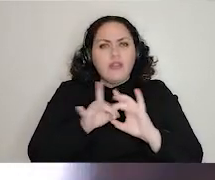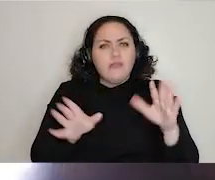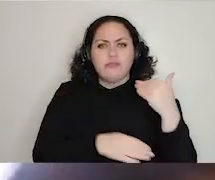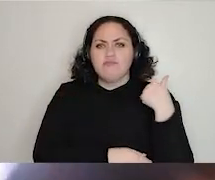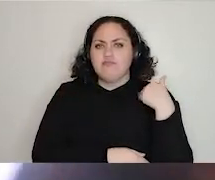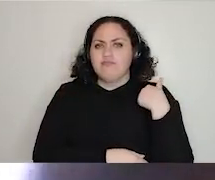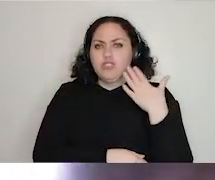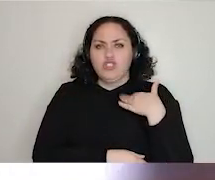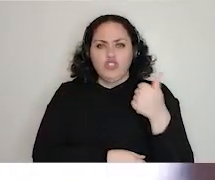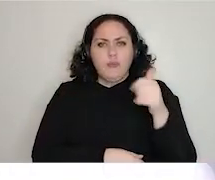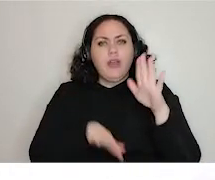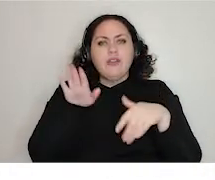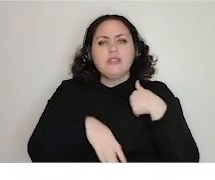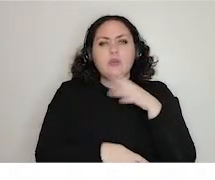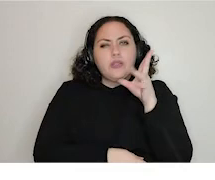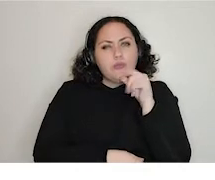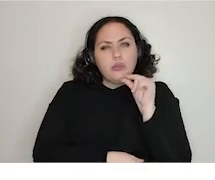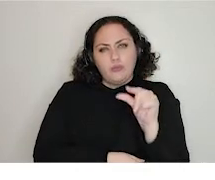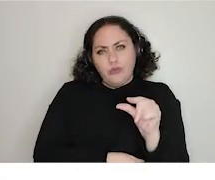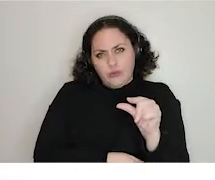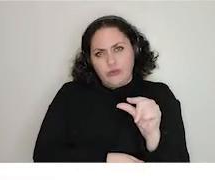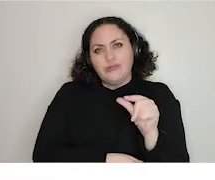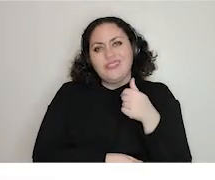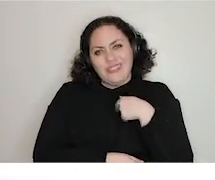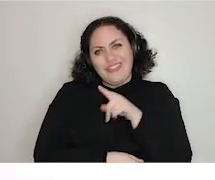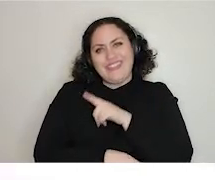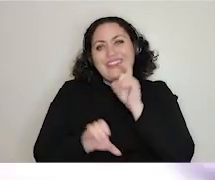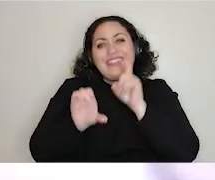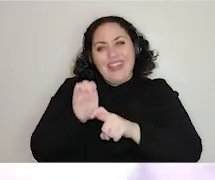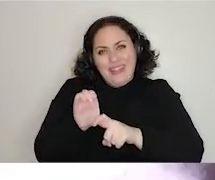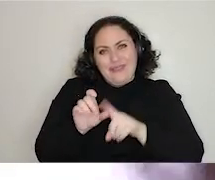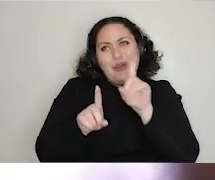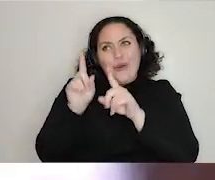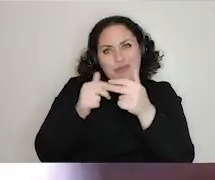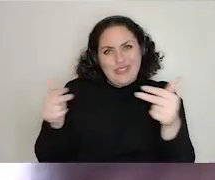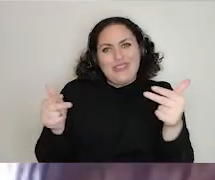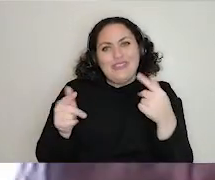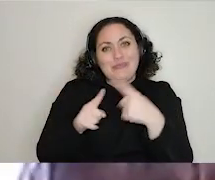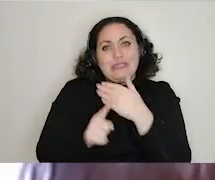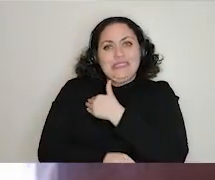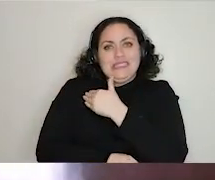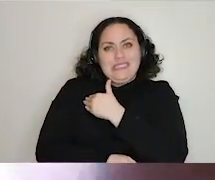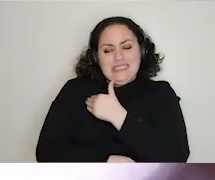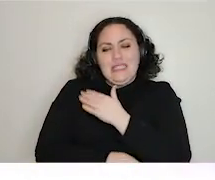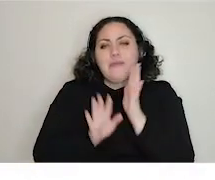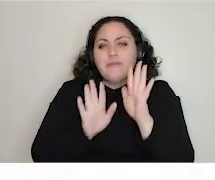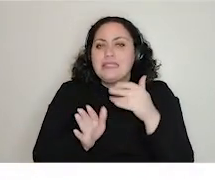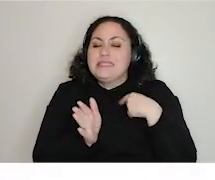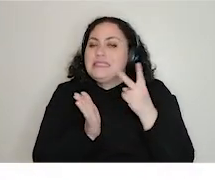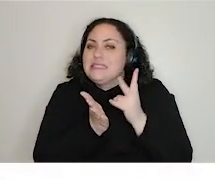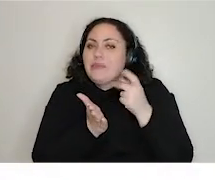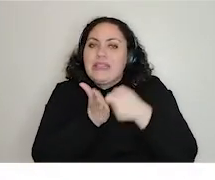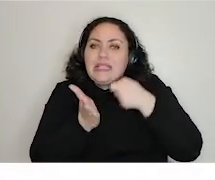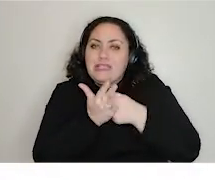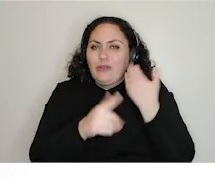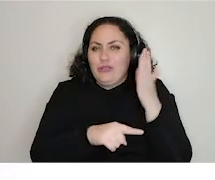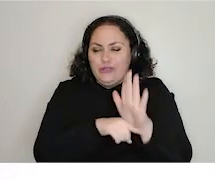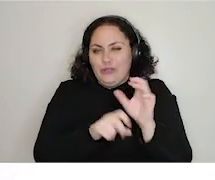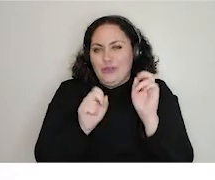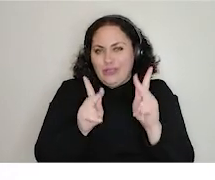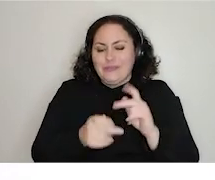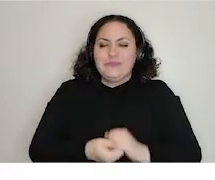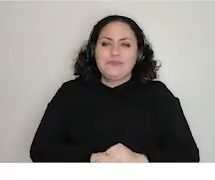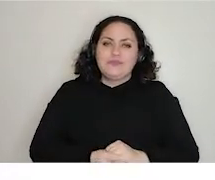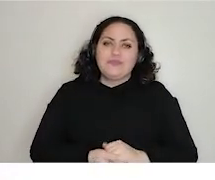Insta e fiquem à vontade para me chamar. Às vezes eu demoro um pouquinho, eu até estou devendo algumas coisas para algumas pessoas, mas eu, dentro do possível, sempre estou